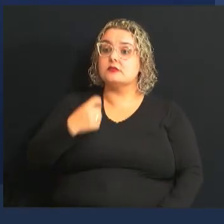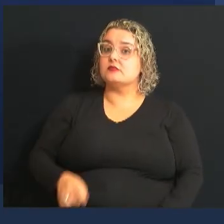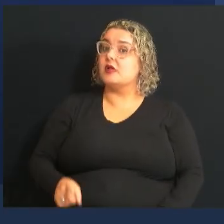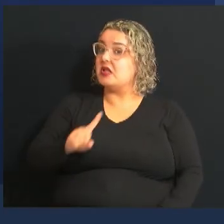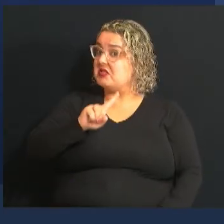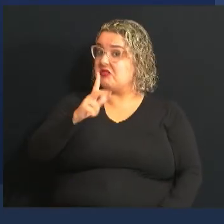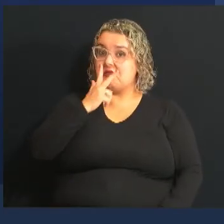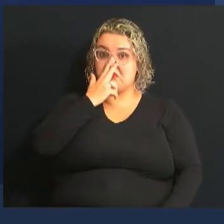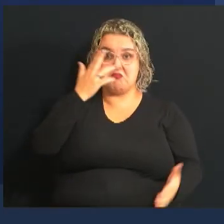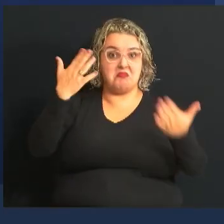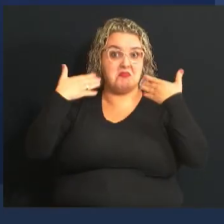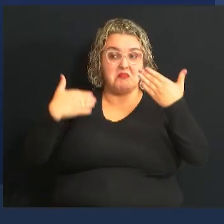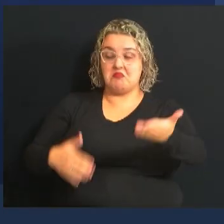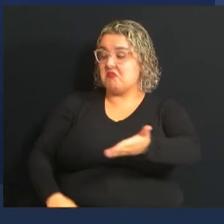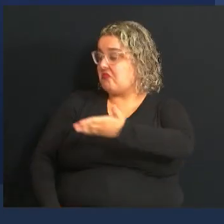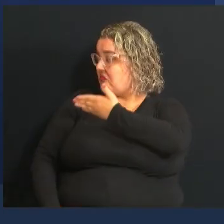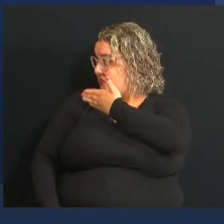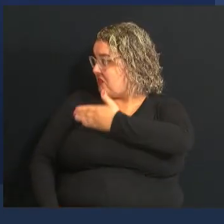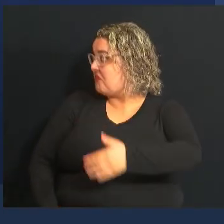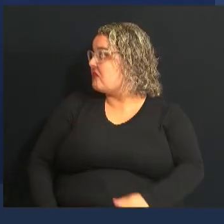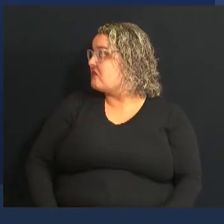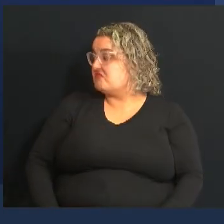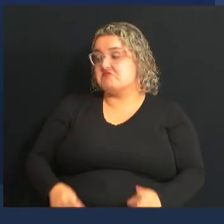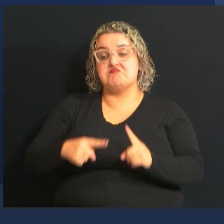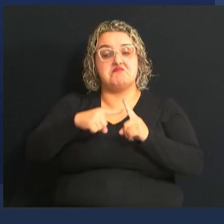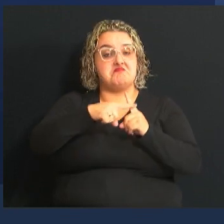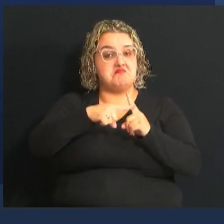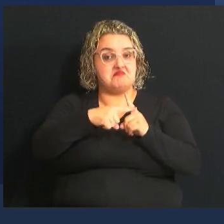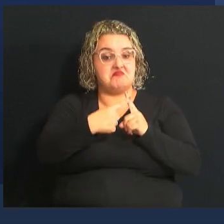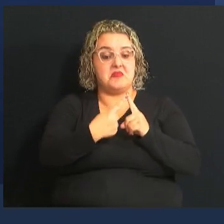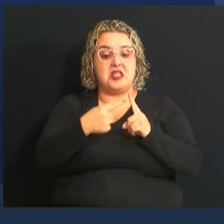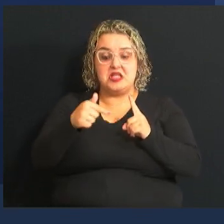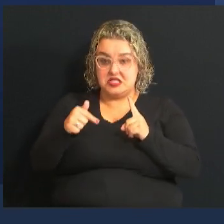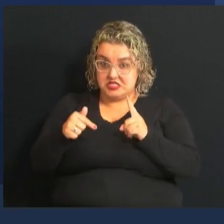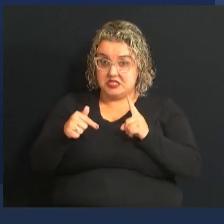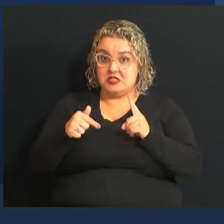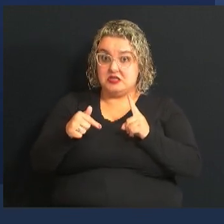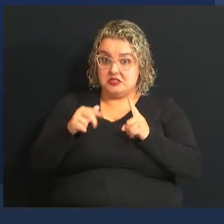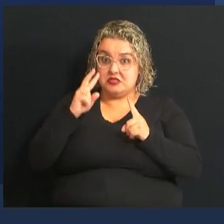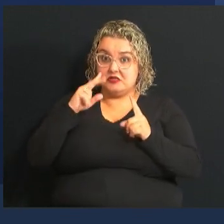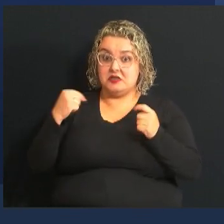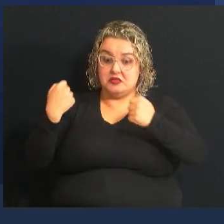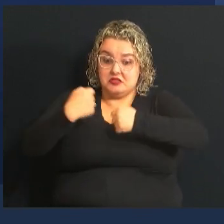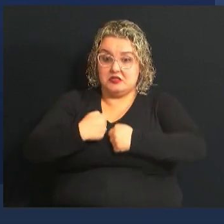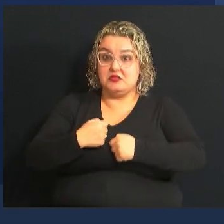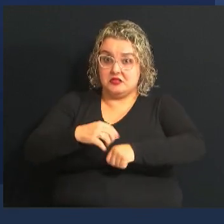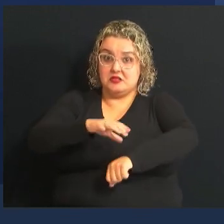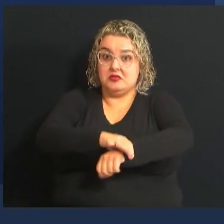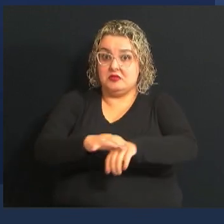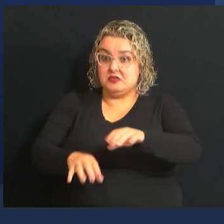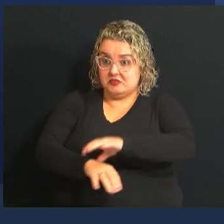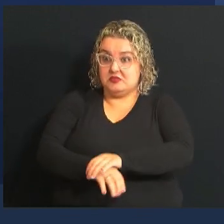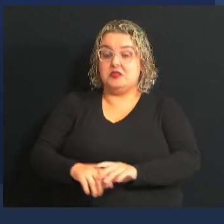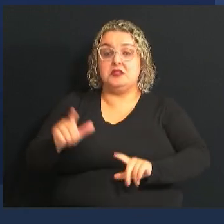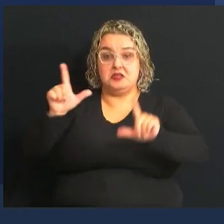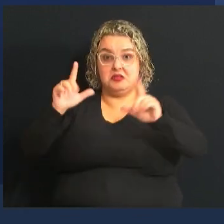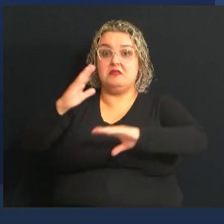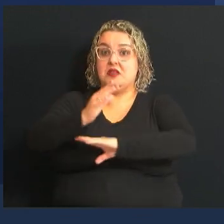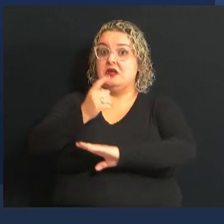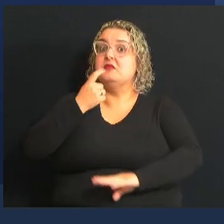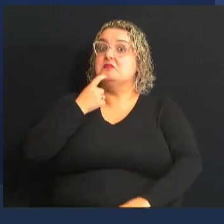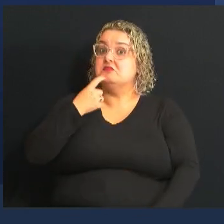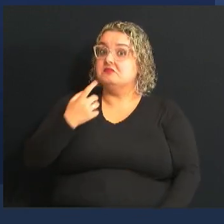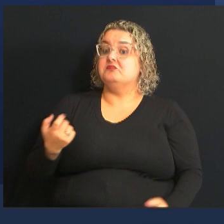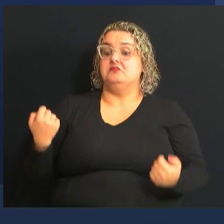verão, hein? Olha só, mínima de 17 graus. Eu vi gente hoje de agasalho aqui na nossa redação, aqui na TV Câmara Campinas.